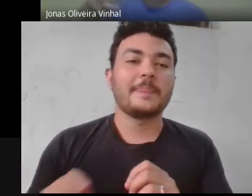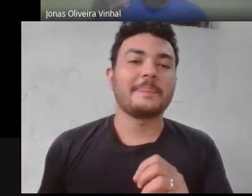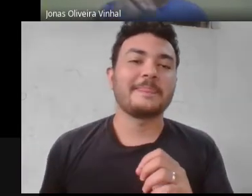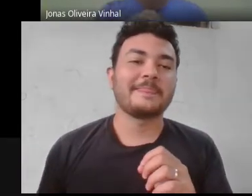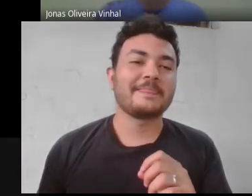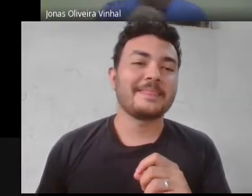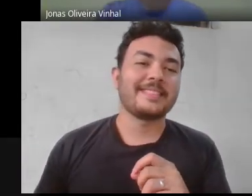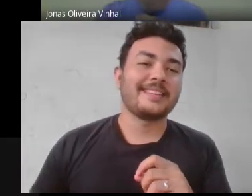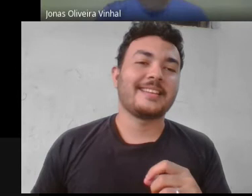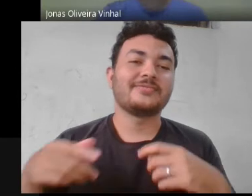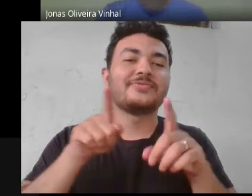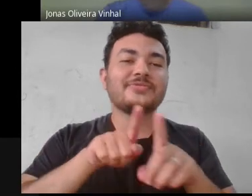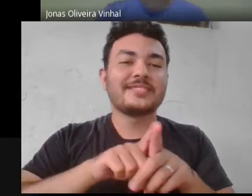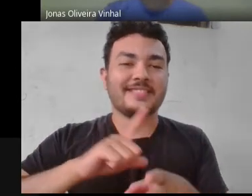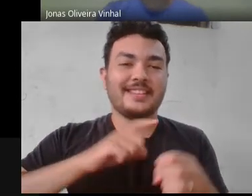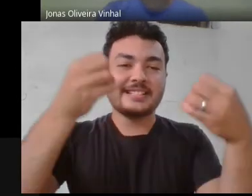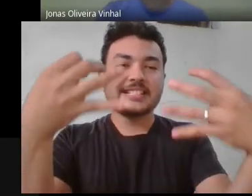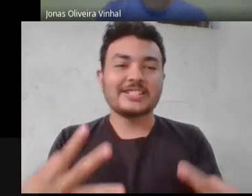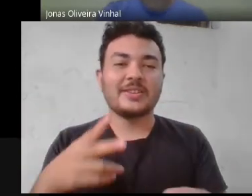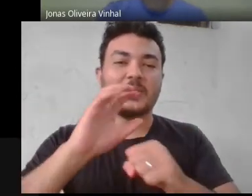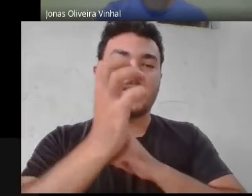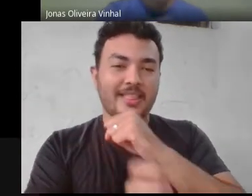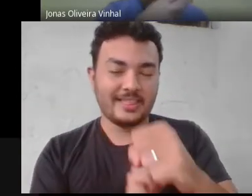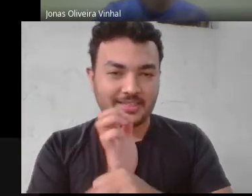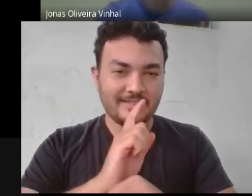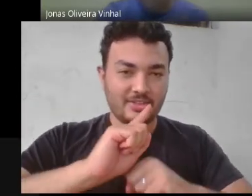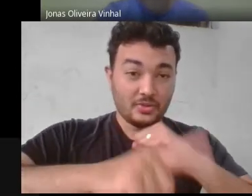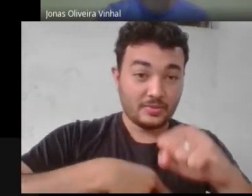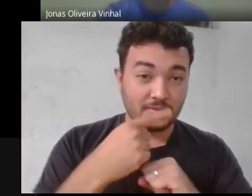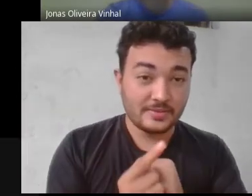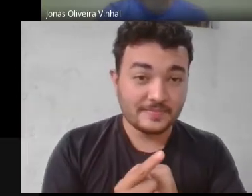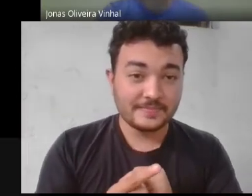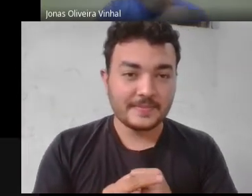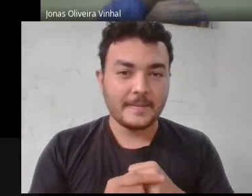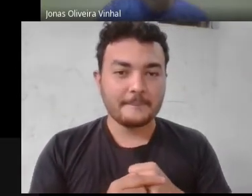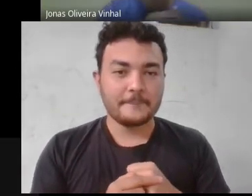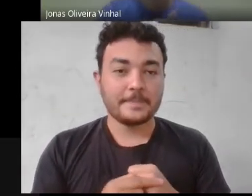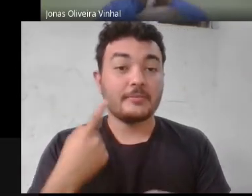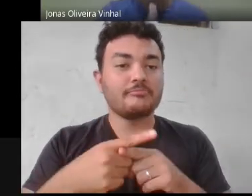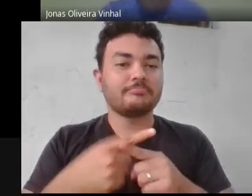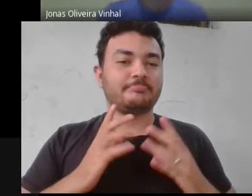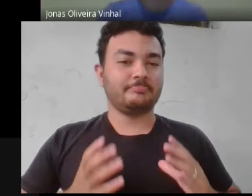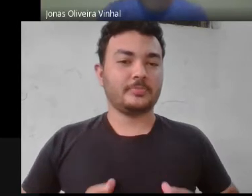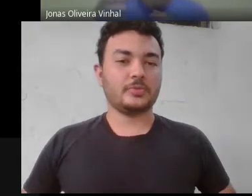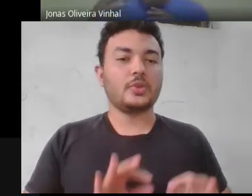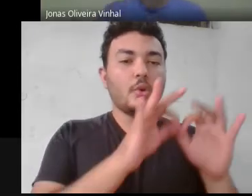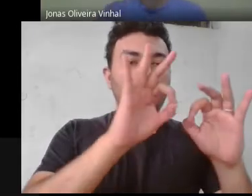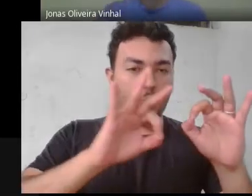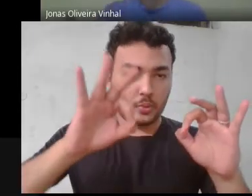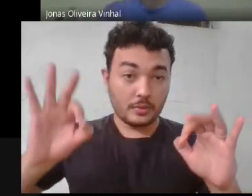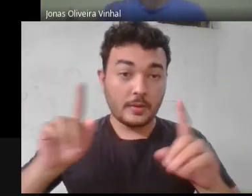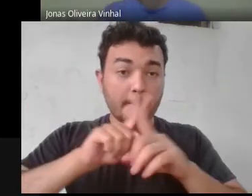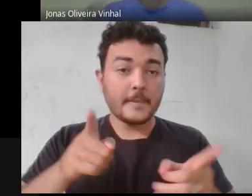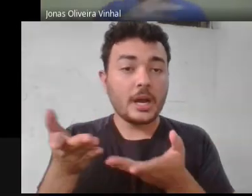a descrição do comportamento do elétron no átomo através dessas equações de onda, né, devido ao comportamento dual onda-partícula. Só